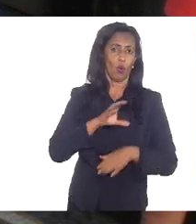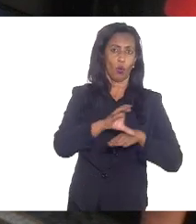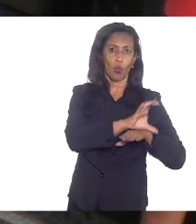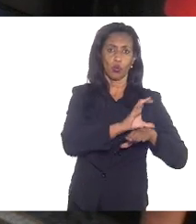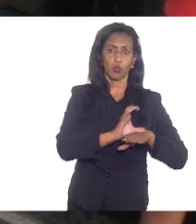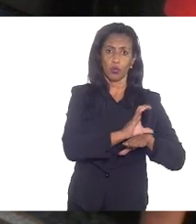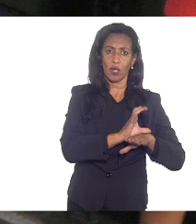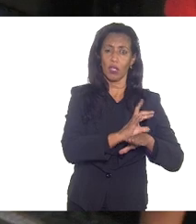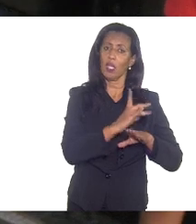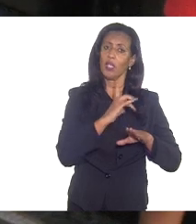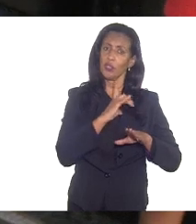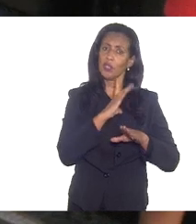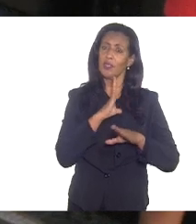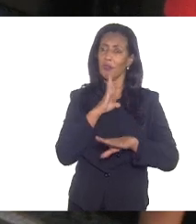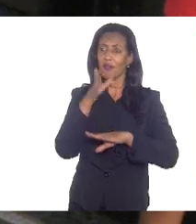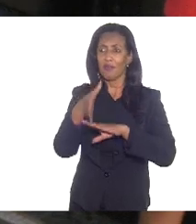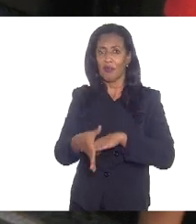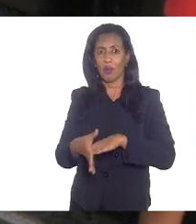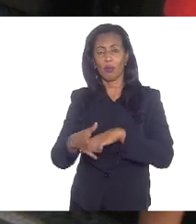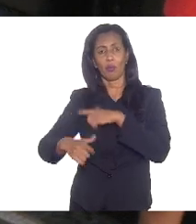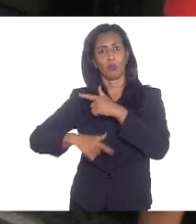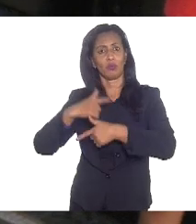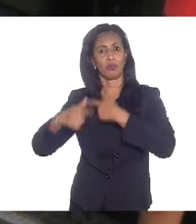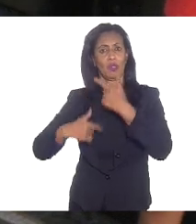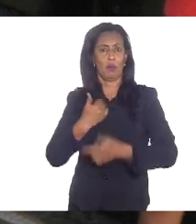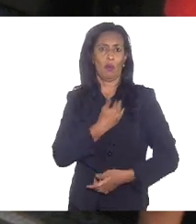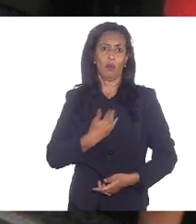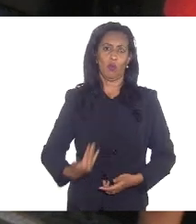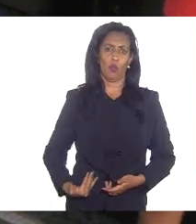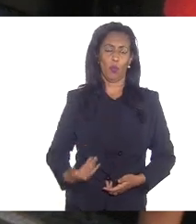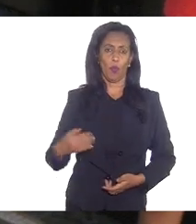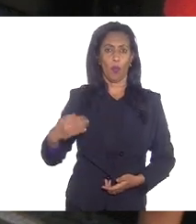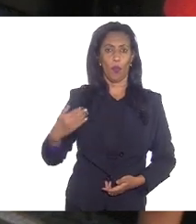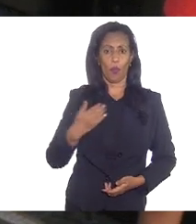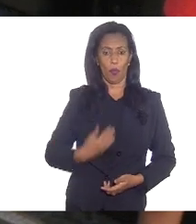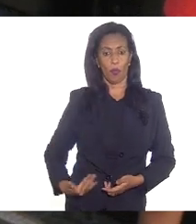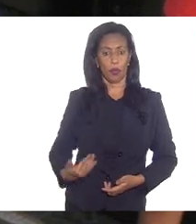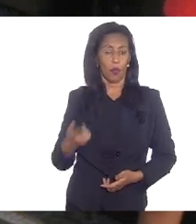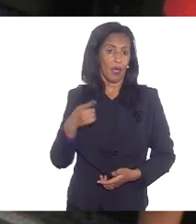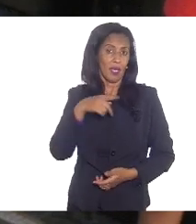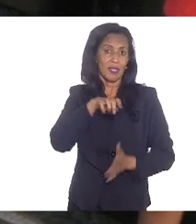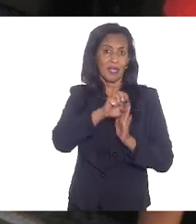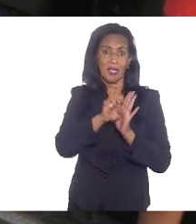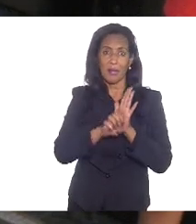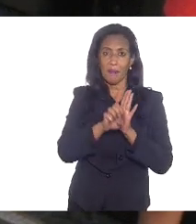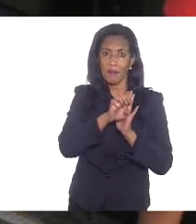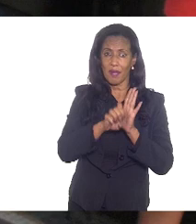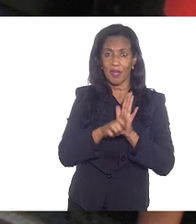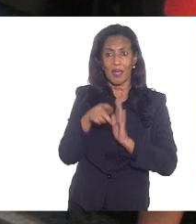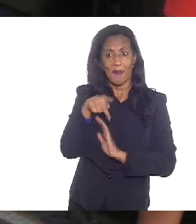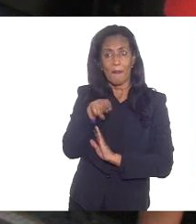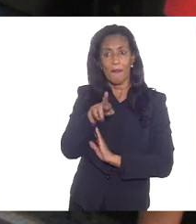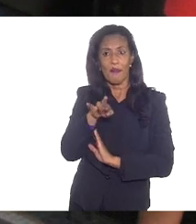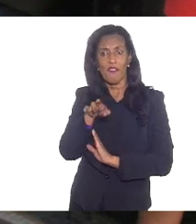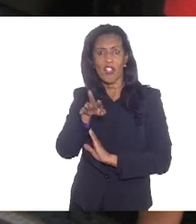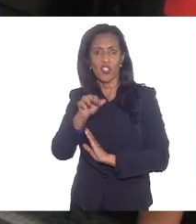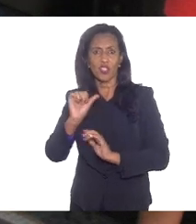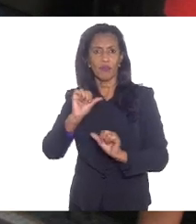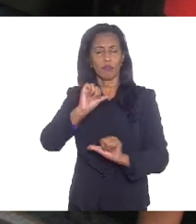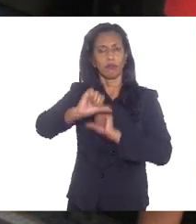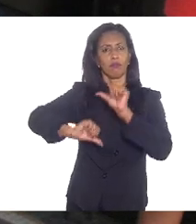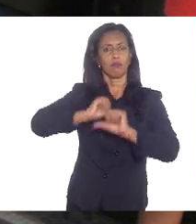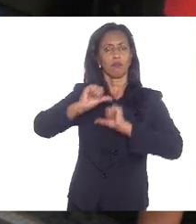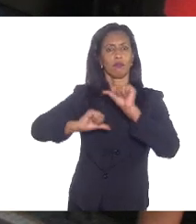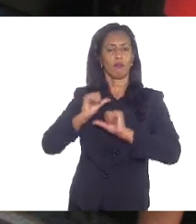também vão afetar o serviço público. Então, essa emenda é uma emenda meramente preventiva, para deixar muito claro que a alteração do regime